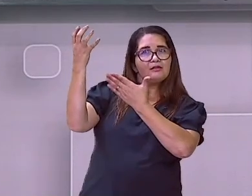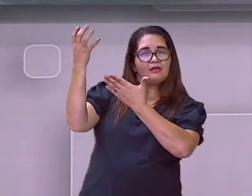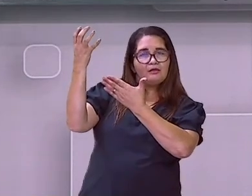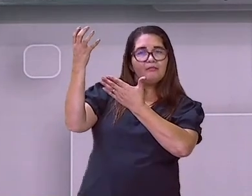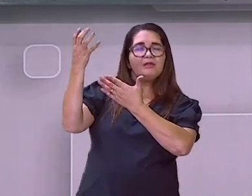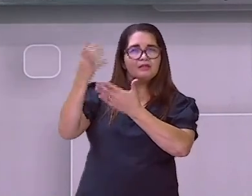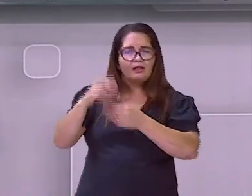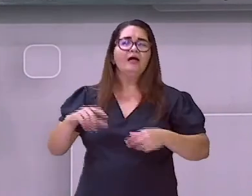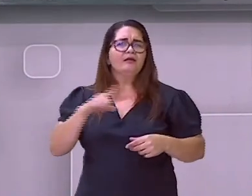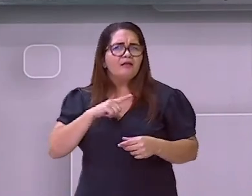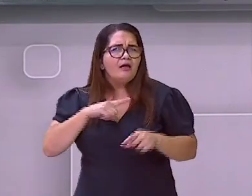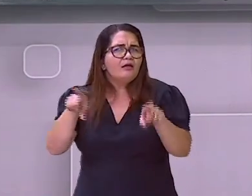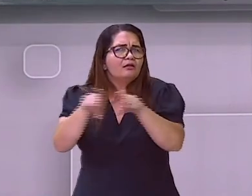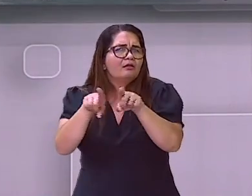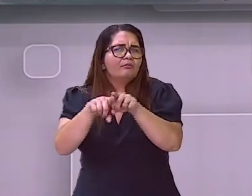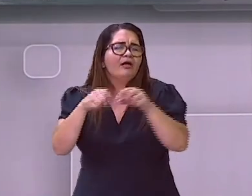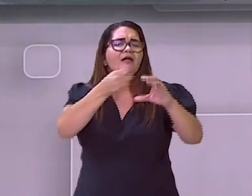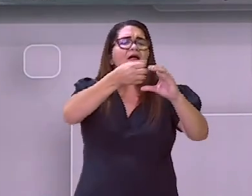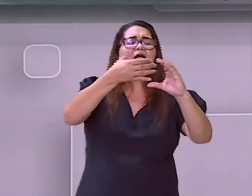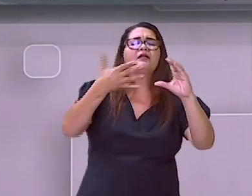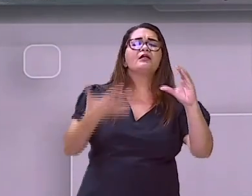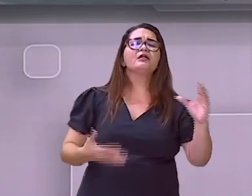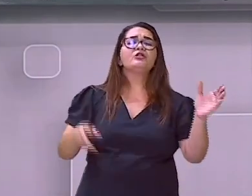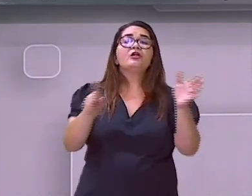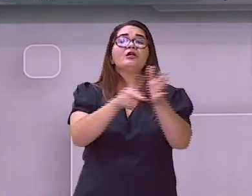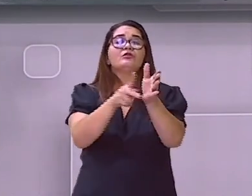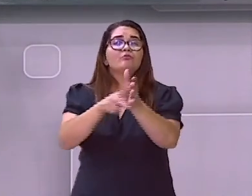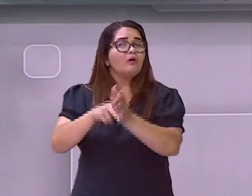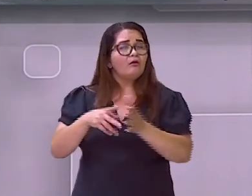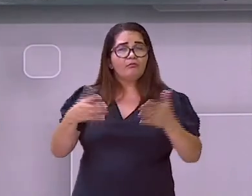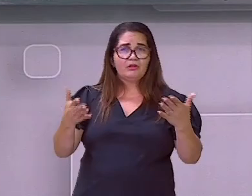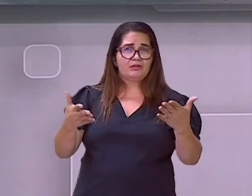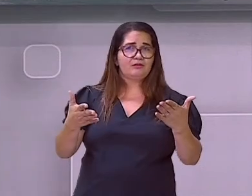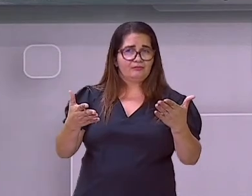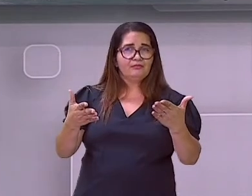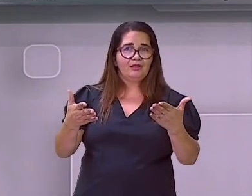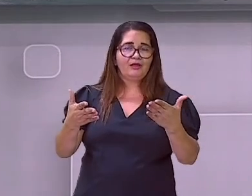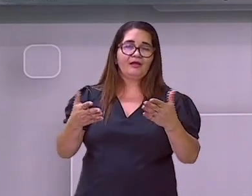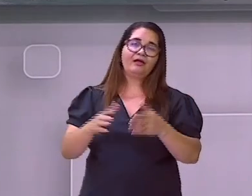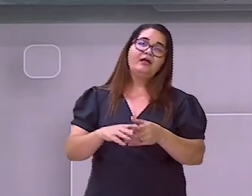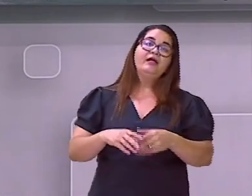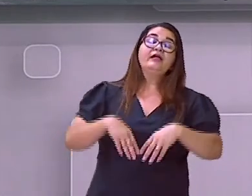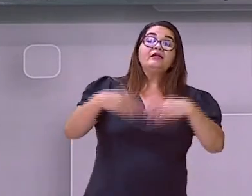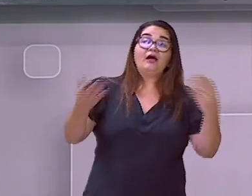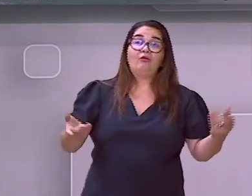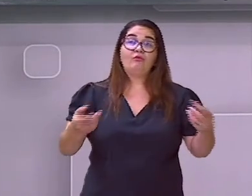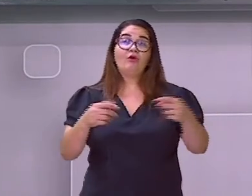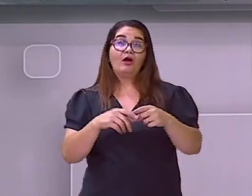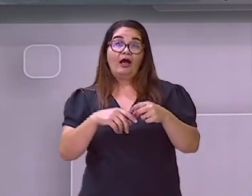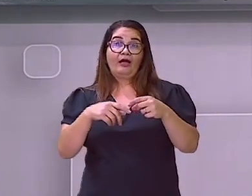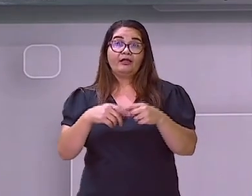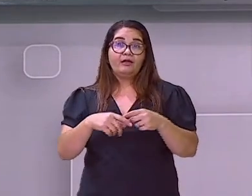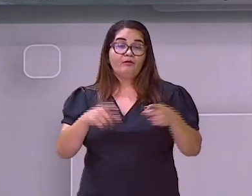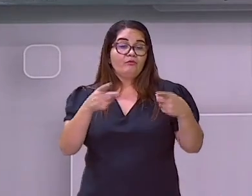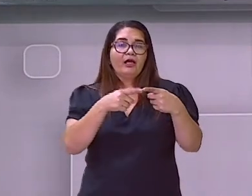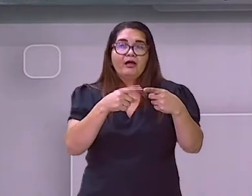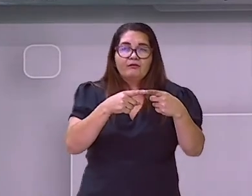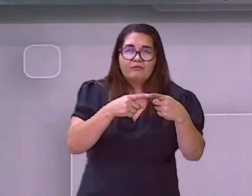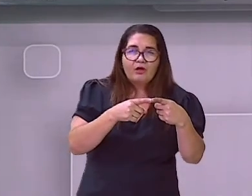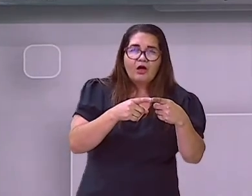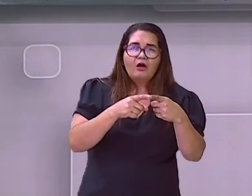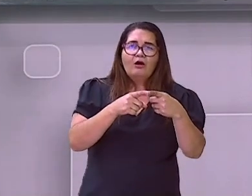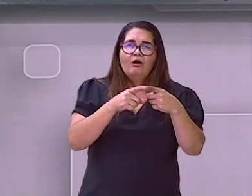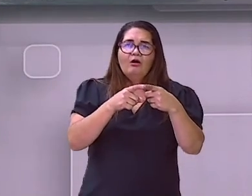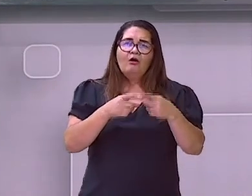no principal, nós temos que saber isso aqui, verão quente e úmido,